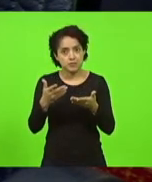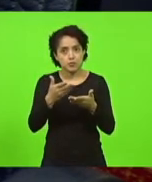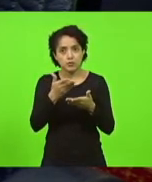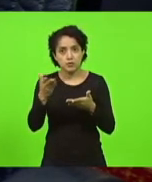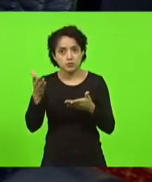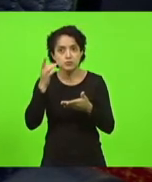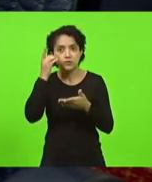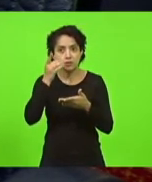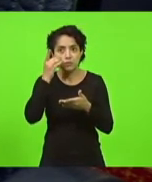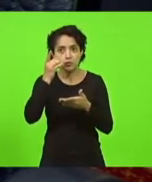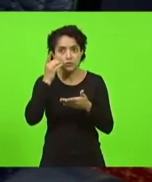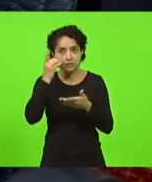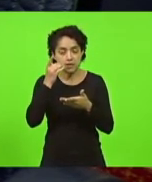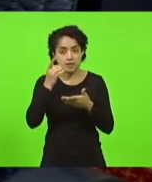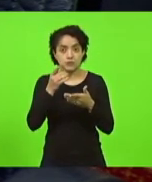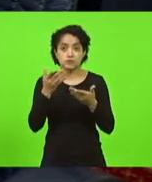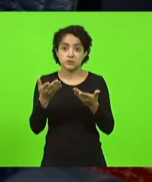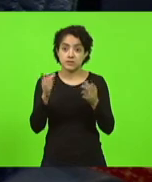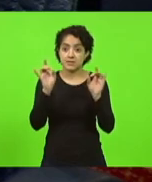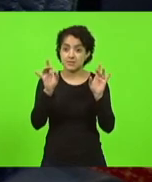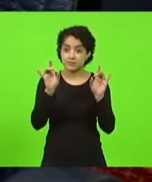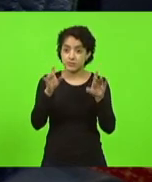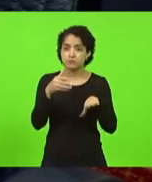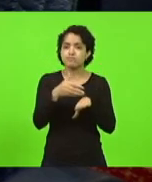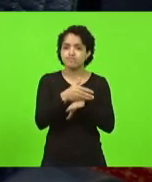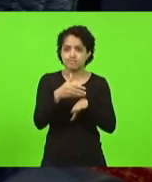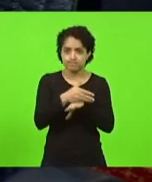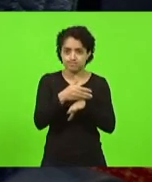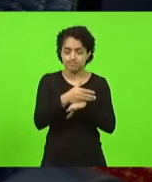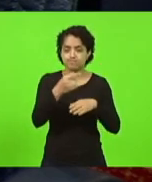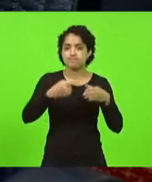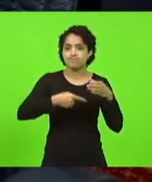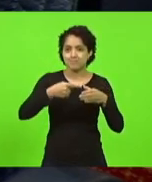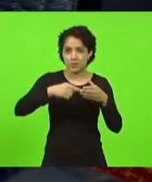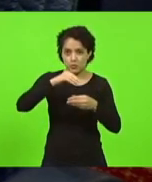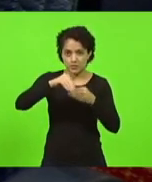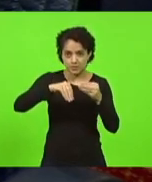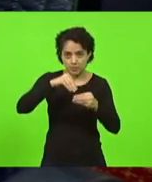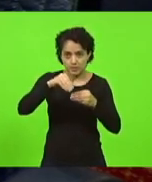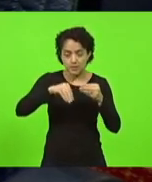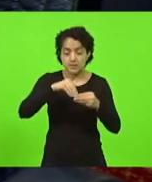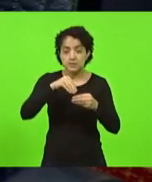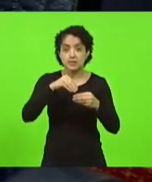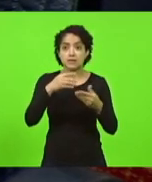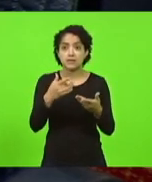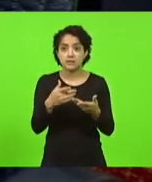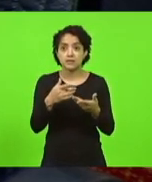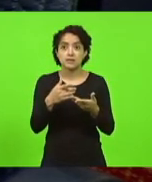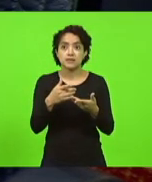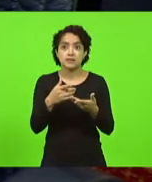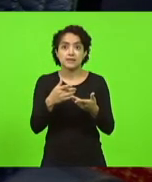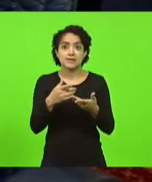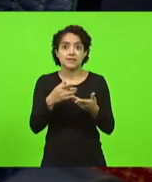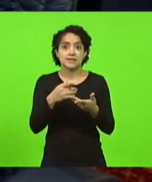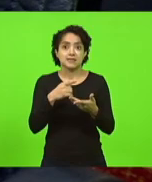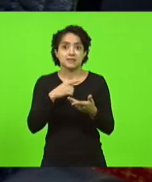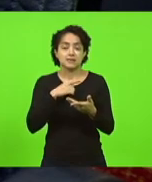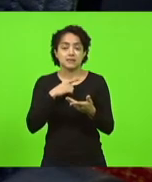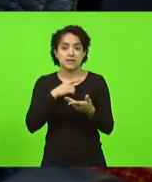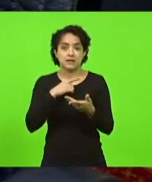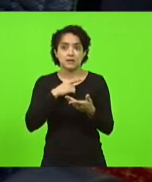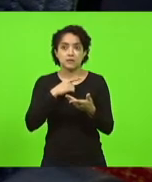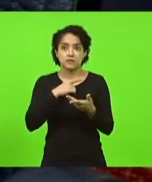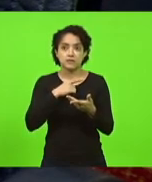colegas, em especial aqueles que participaram da comissão mista, que tiveram nas suas mãos